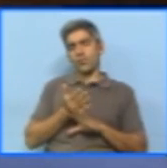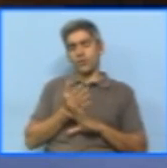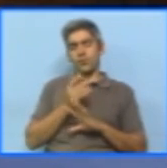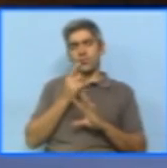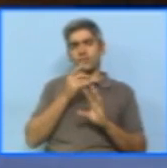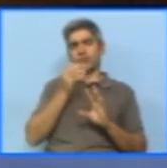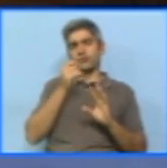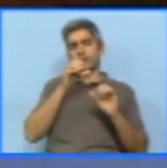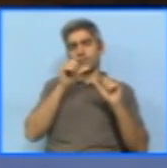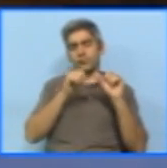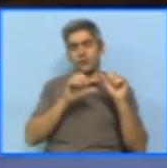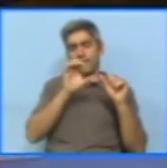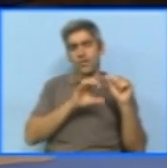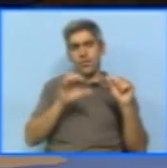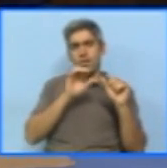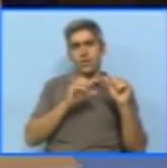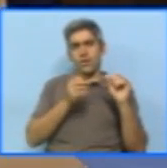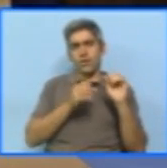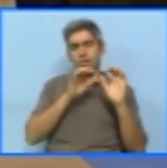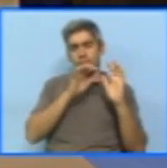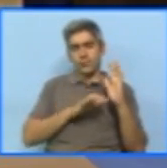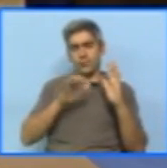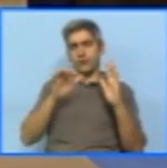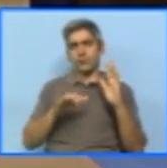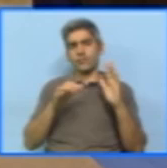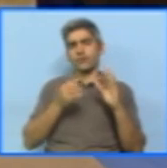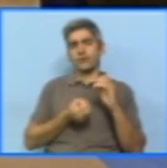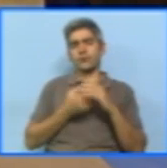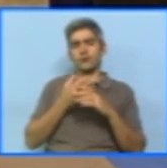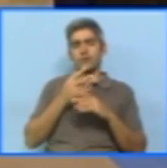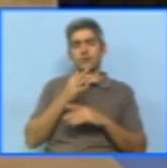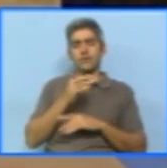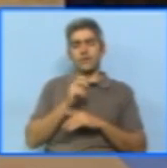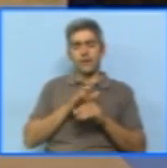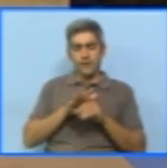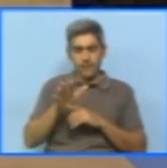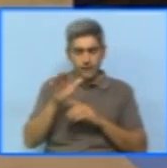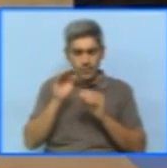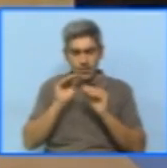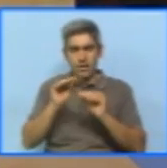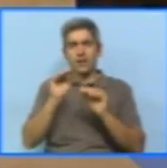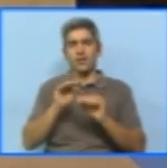numa narrativa fundadora da fé que